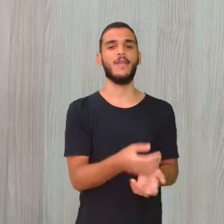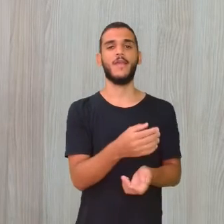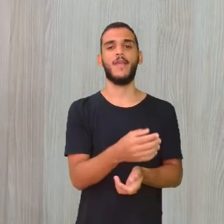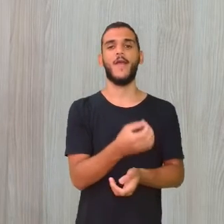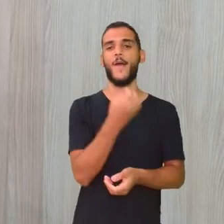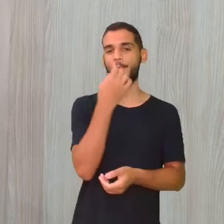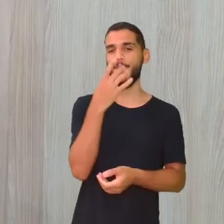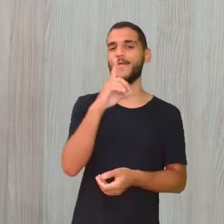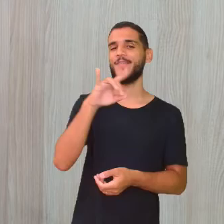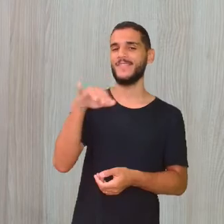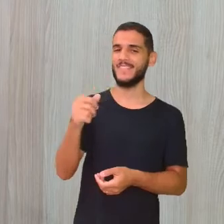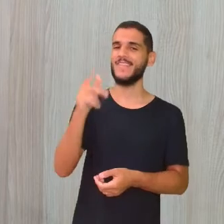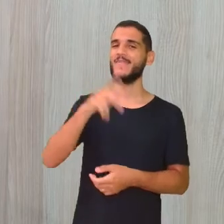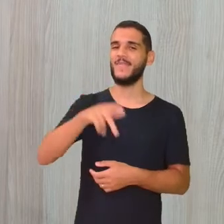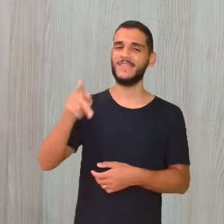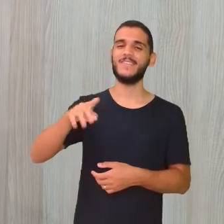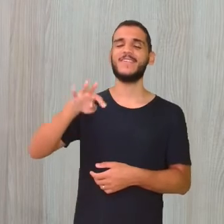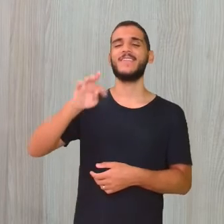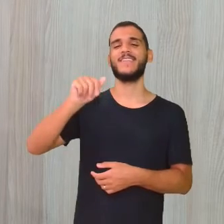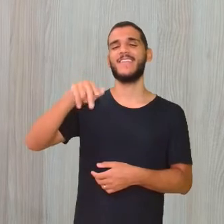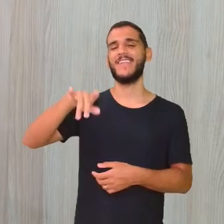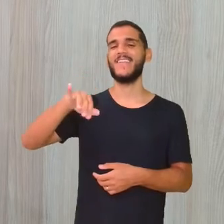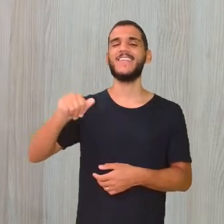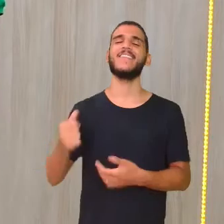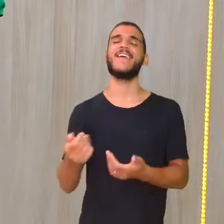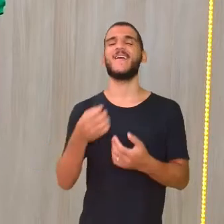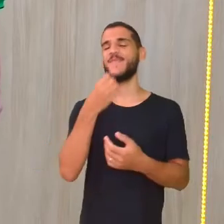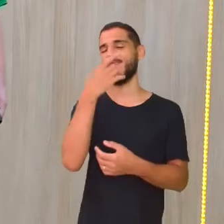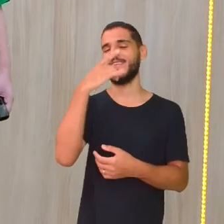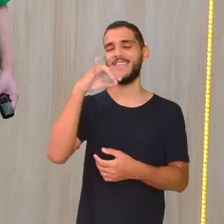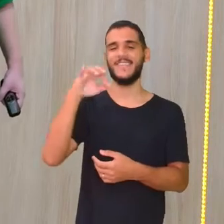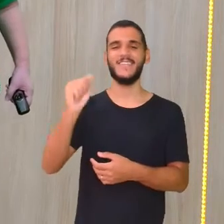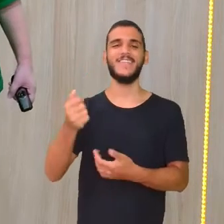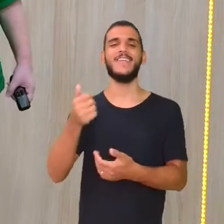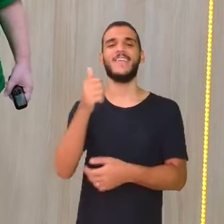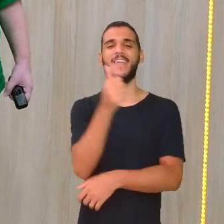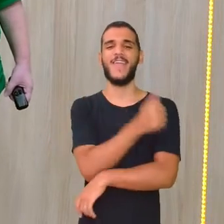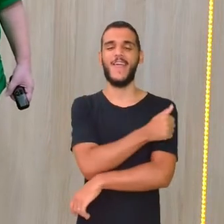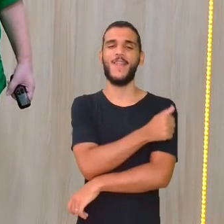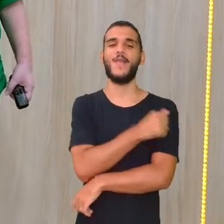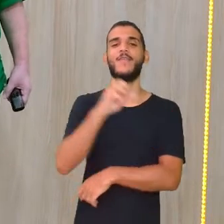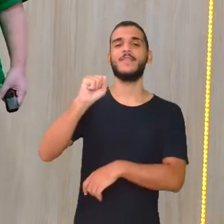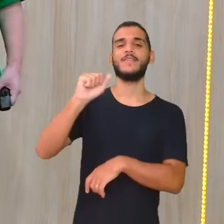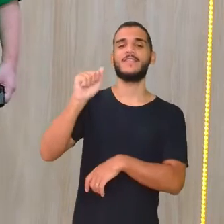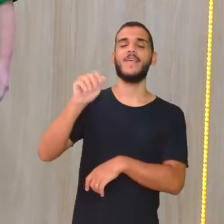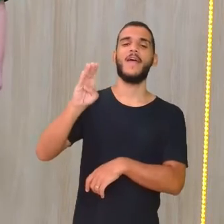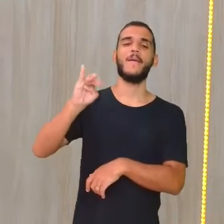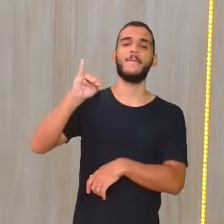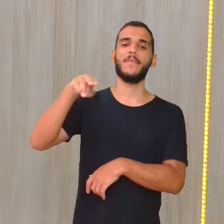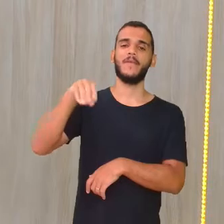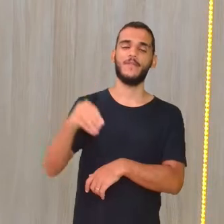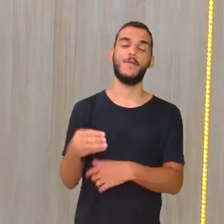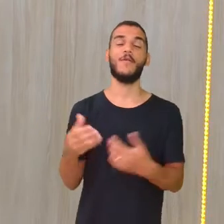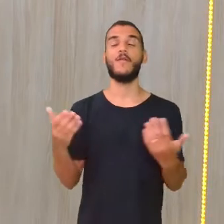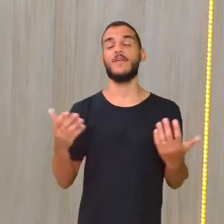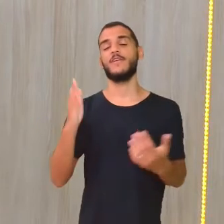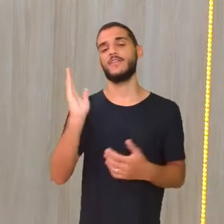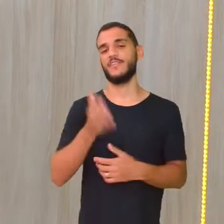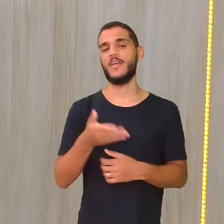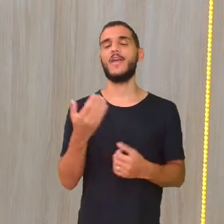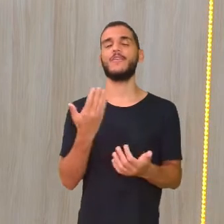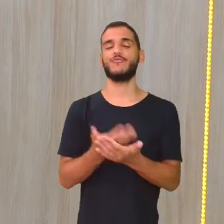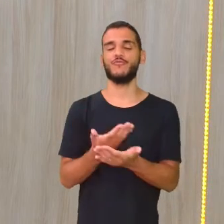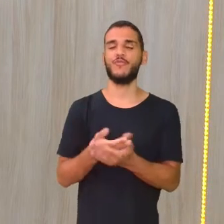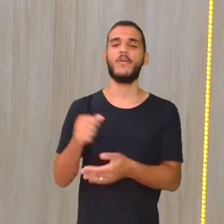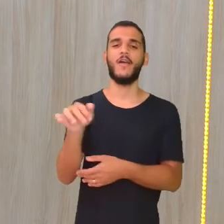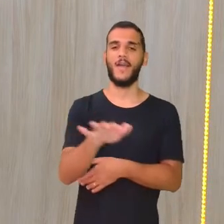professora Tânia, olha só. Oi, Sabino, bom dia. Sabino é curioso. É, né? Ó, Sabino, a gente já trabalhou